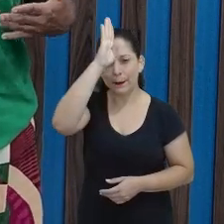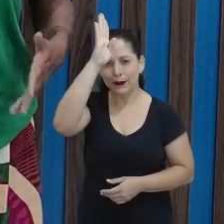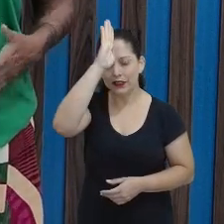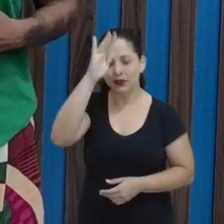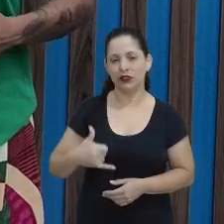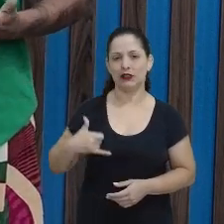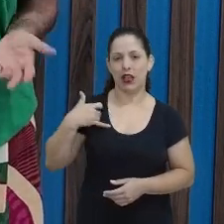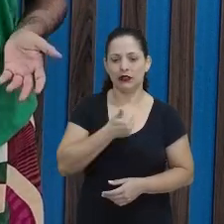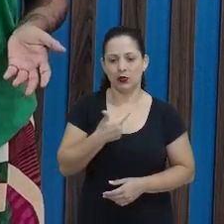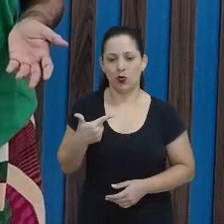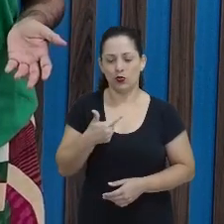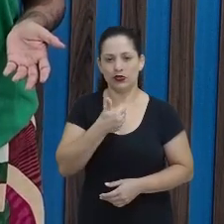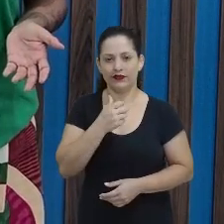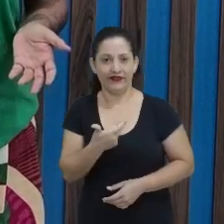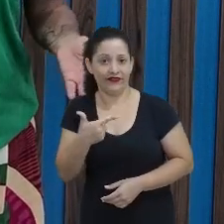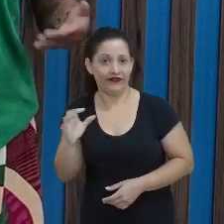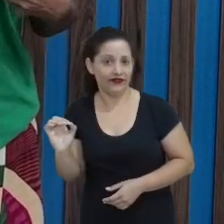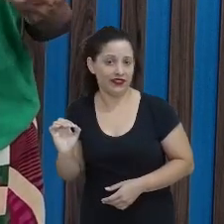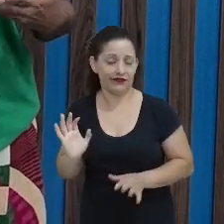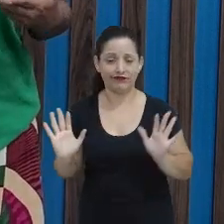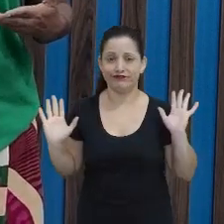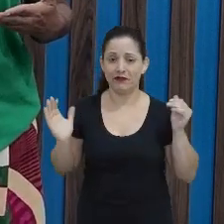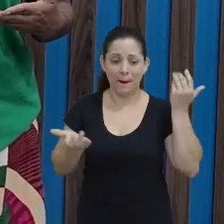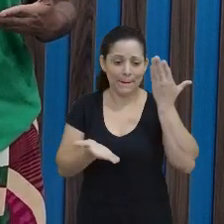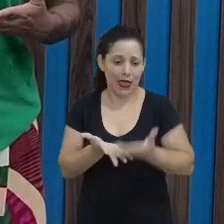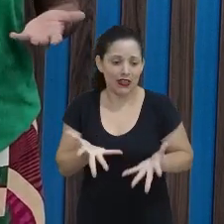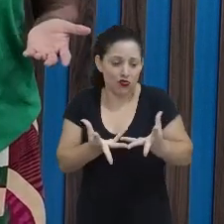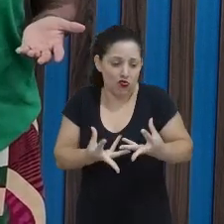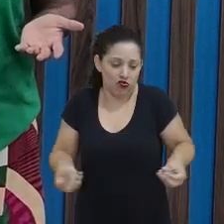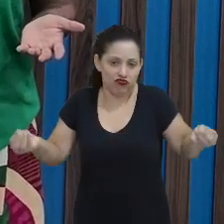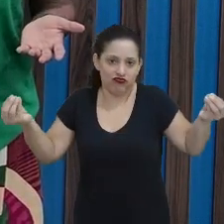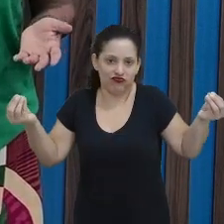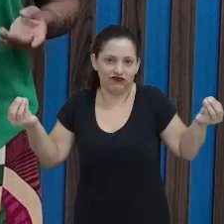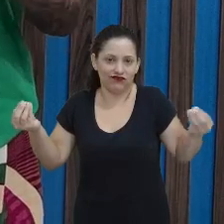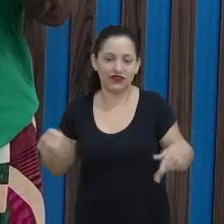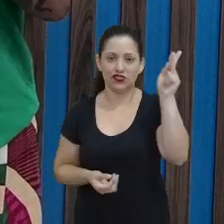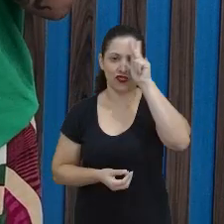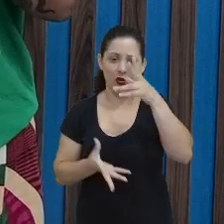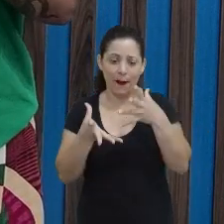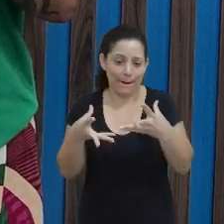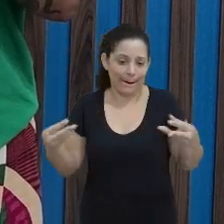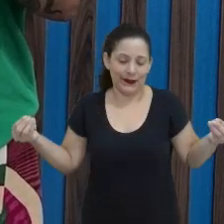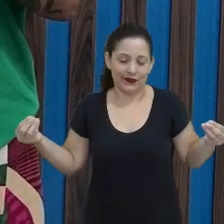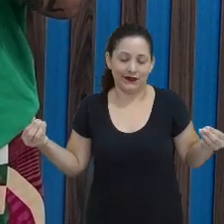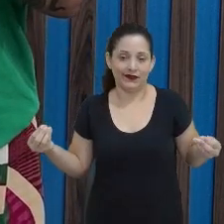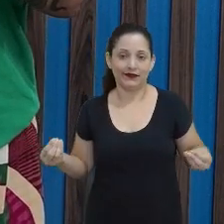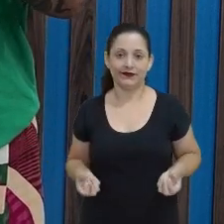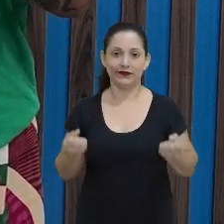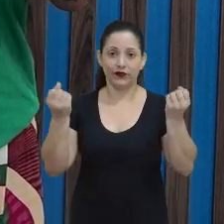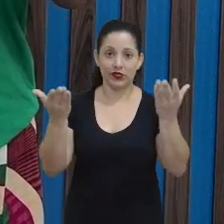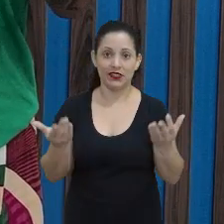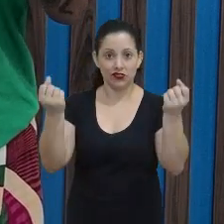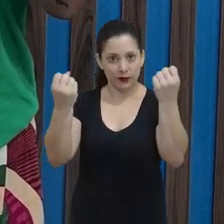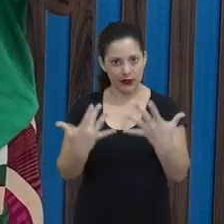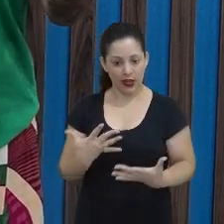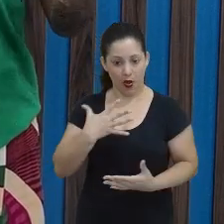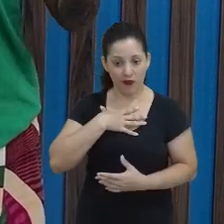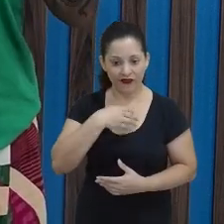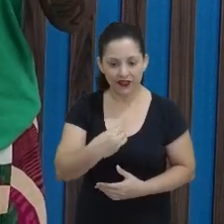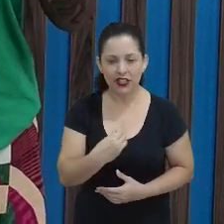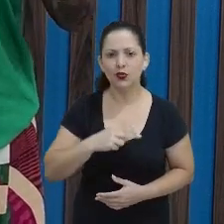anos, então a história se perde. Se a gente não fala a respeito dela, ela se perde. Se você não conta para seu filho, para